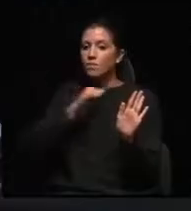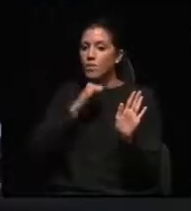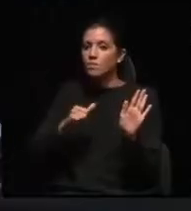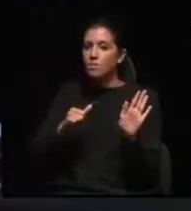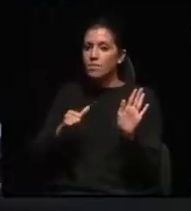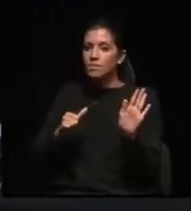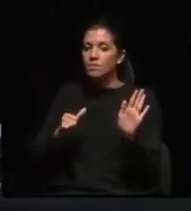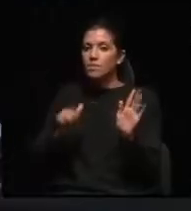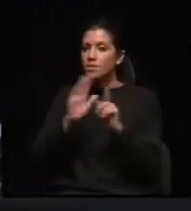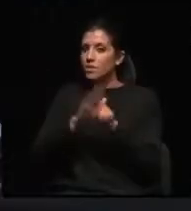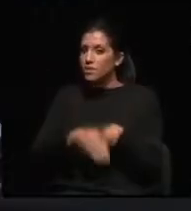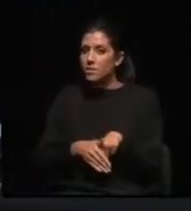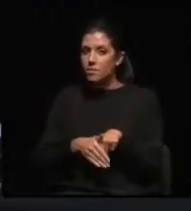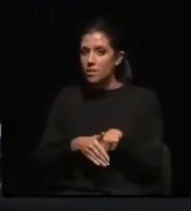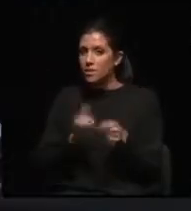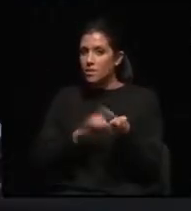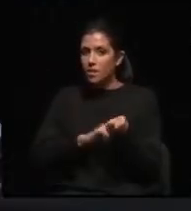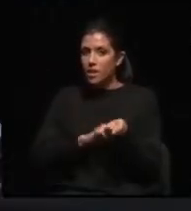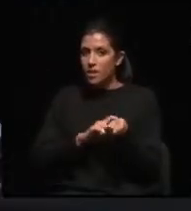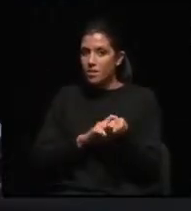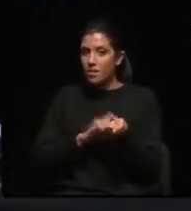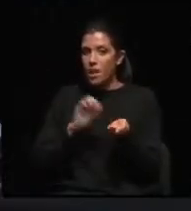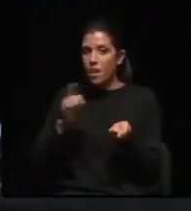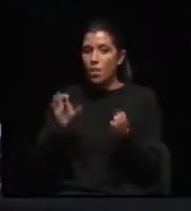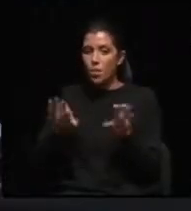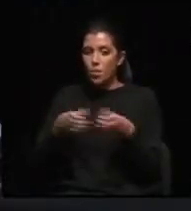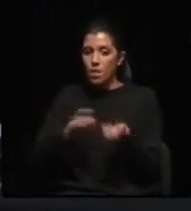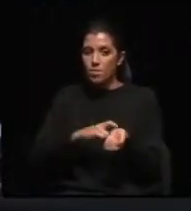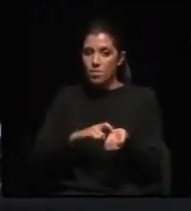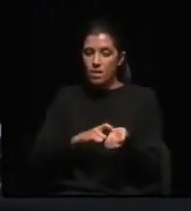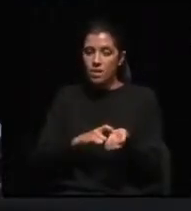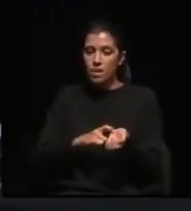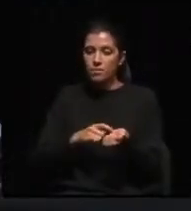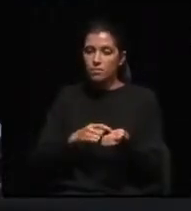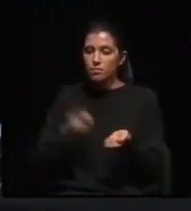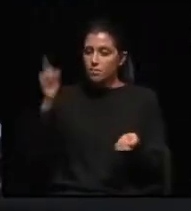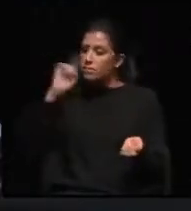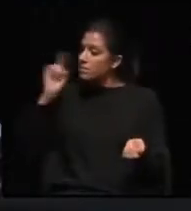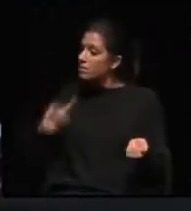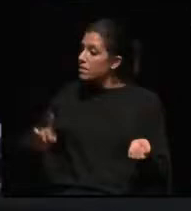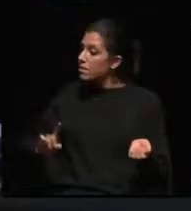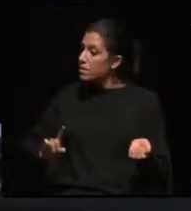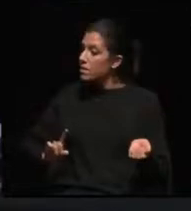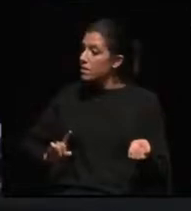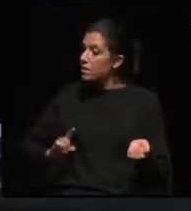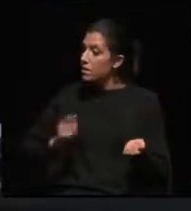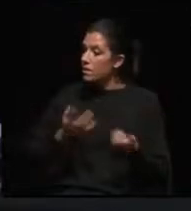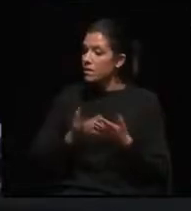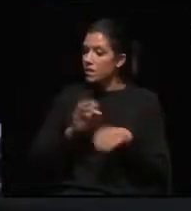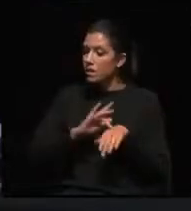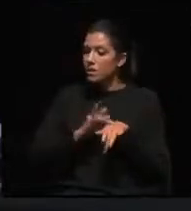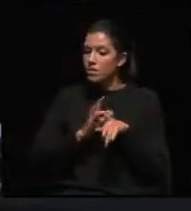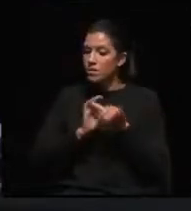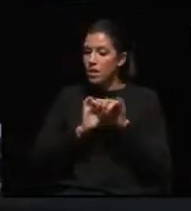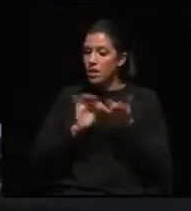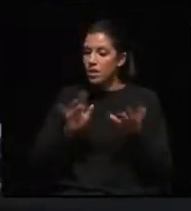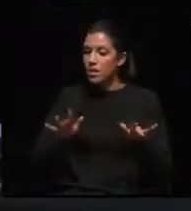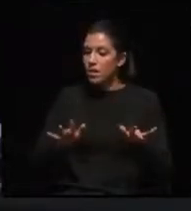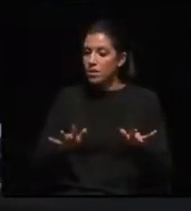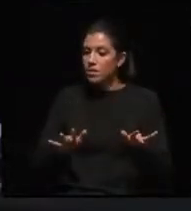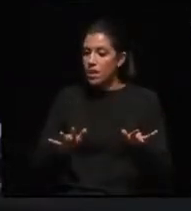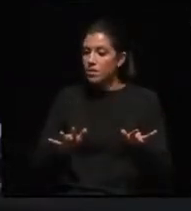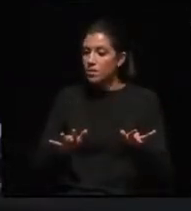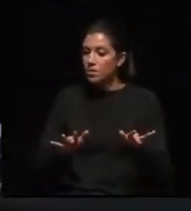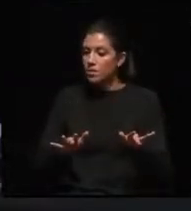nenhuma forma de discriminação racial ou étnica. Assinalar este dia é mobilizar a sociedade para a luta contra a